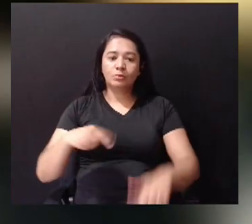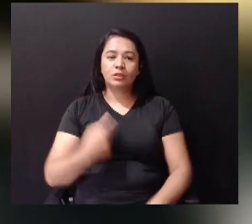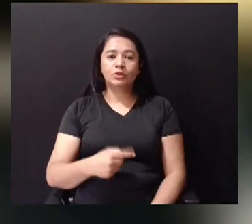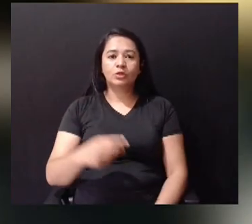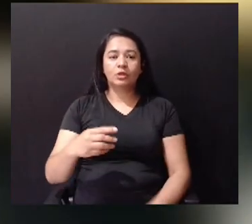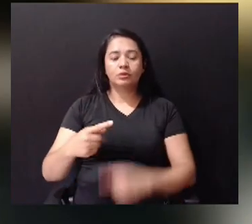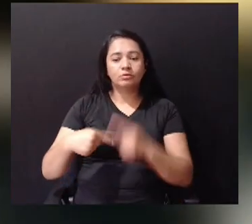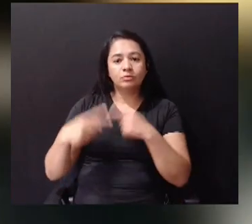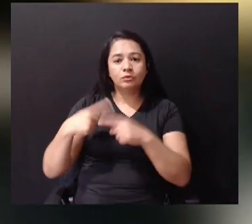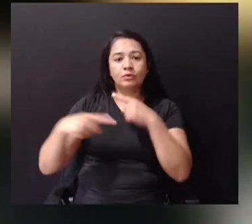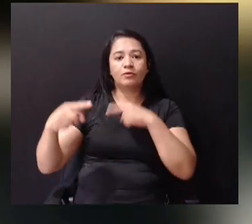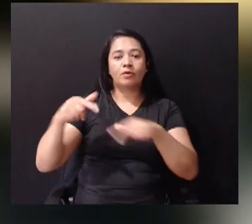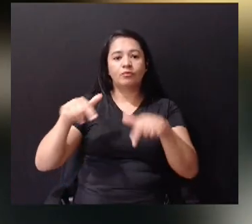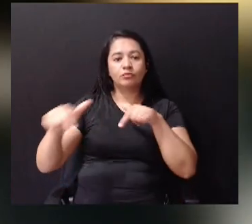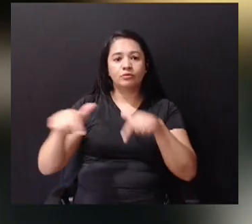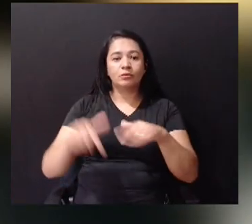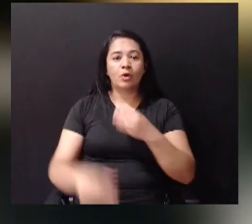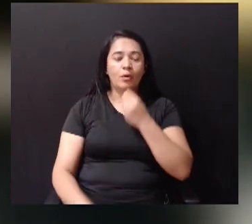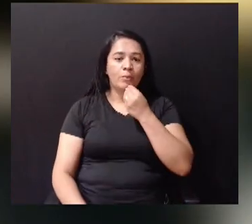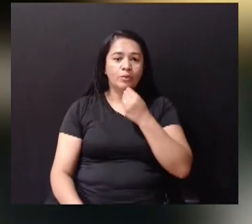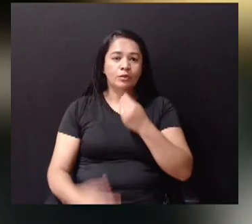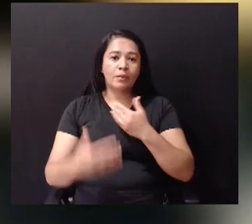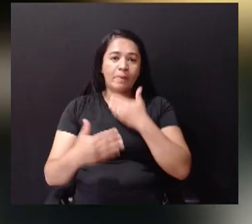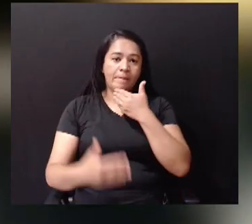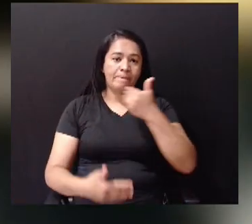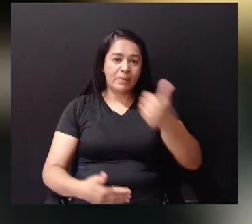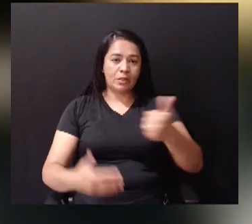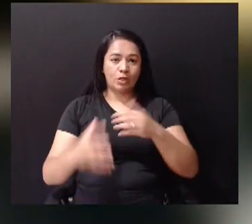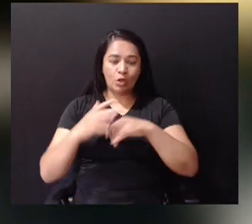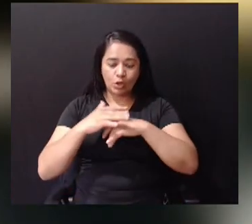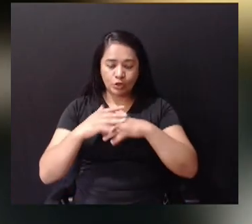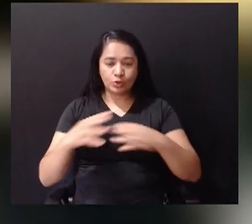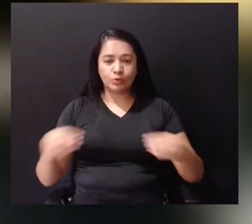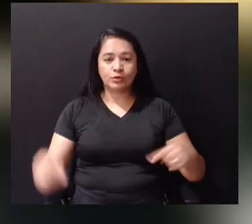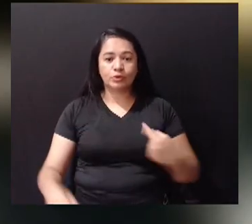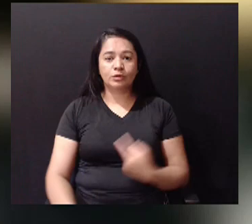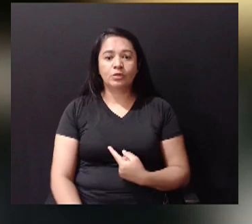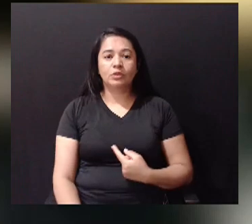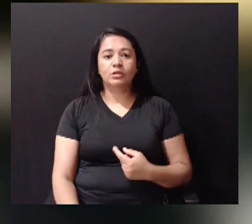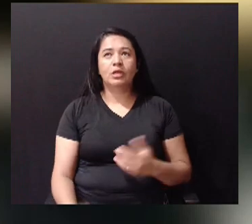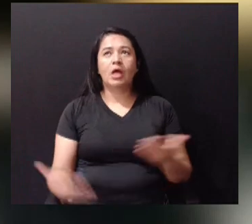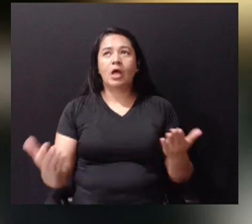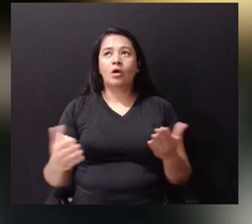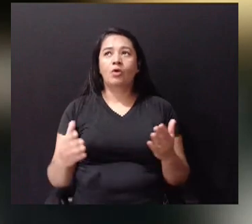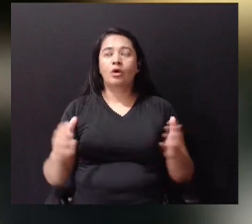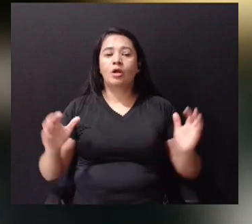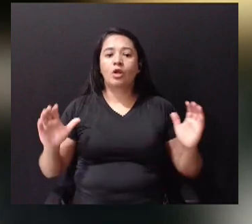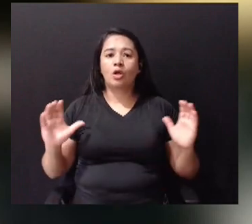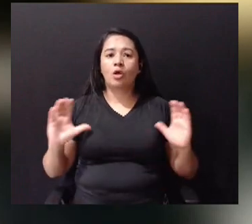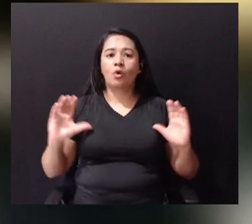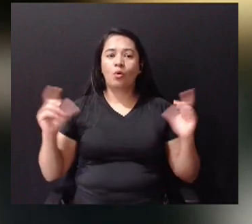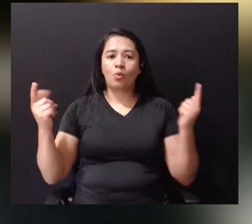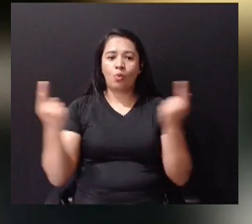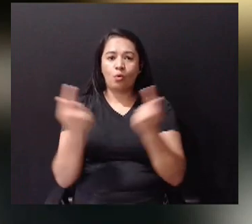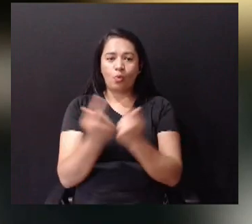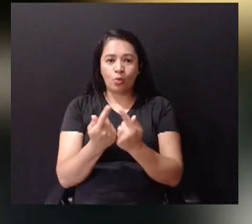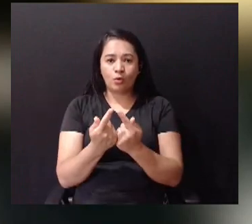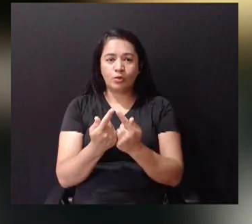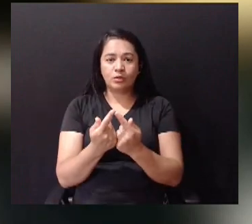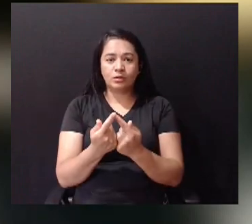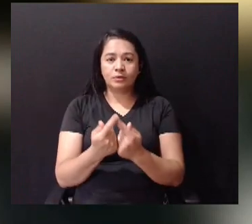melhor chance de cura. O que eu chamo, como a gente teve um congresso esse ano, no qual eu tive o privilégio de ser o presidente aqui em São